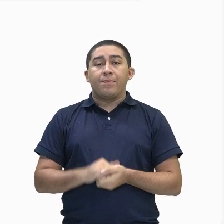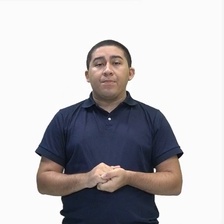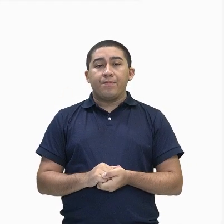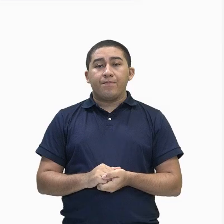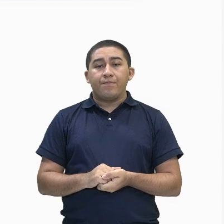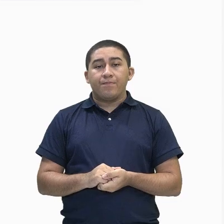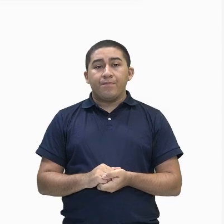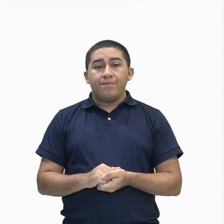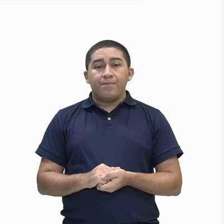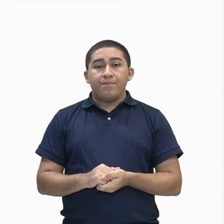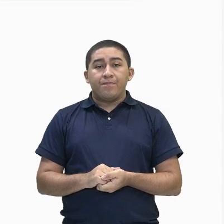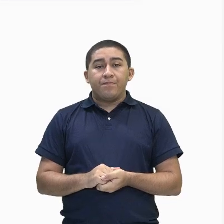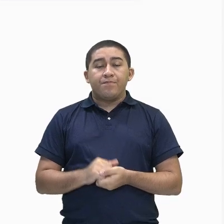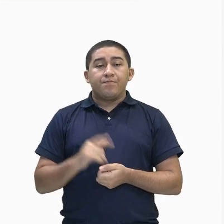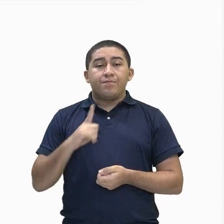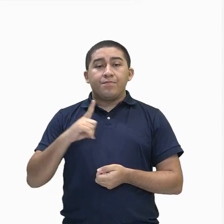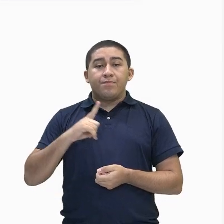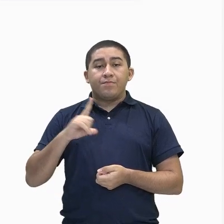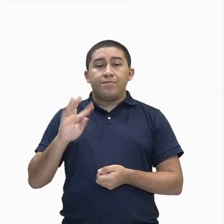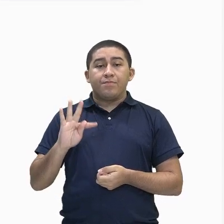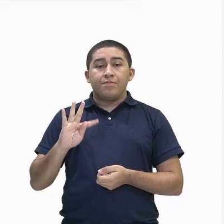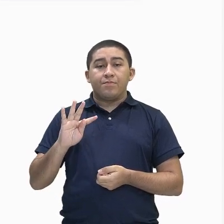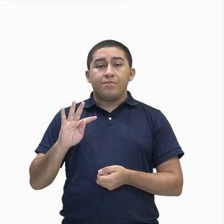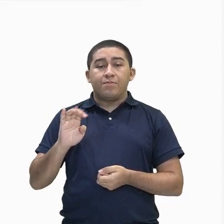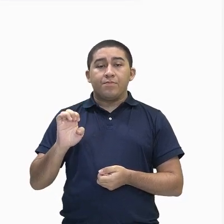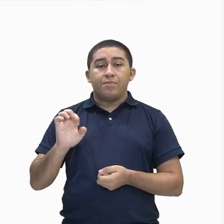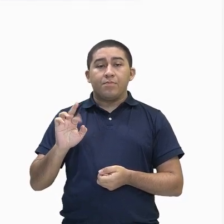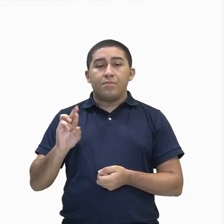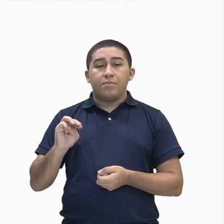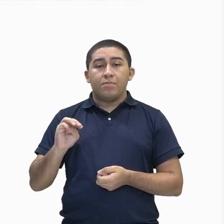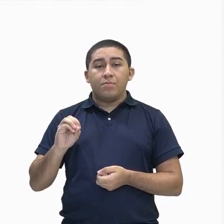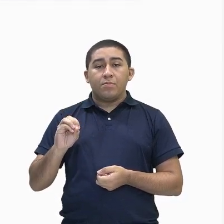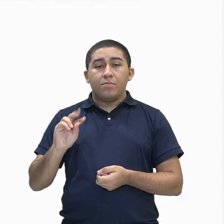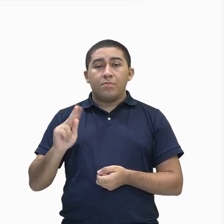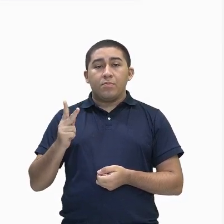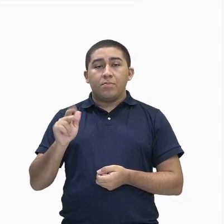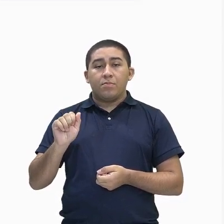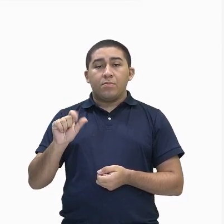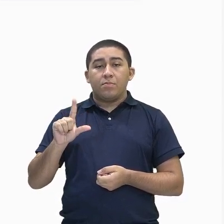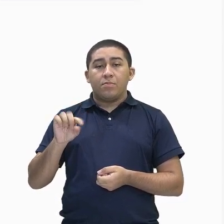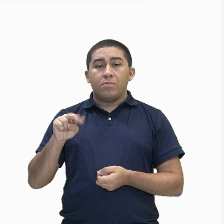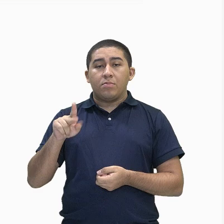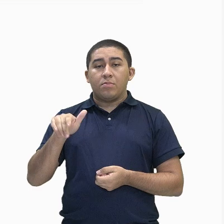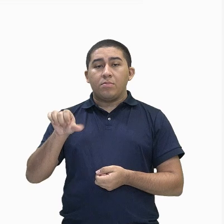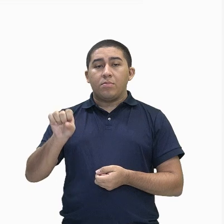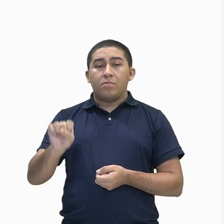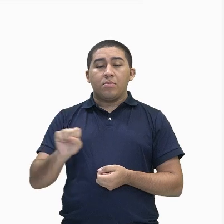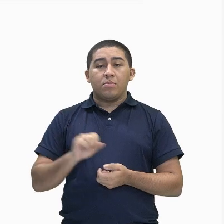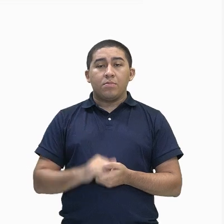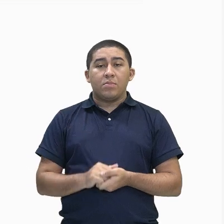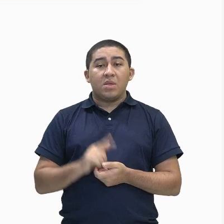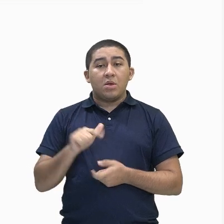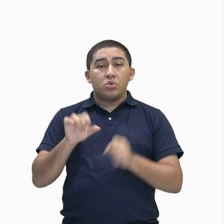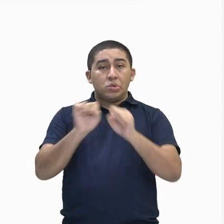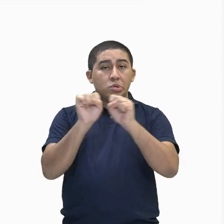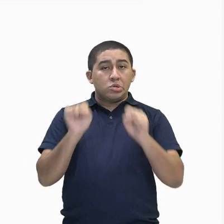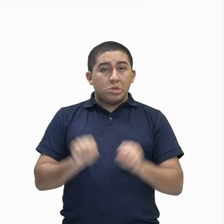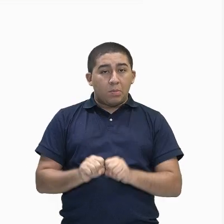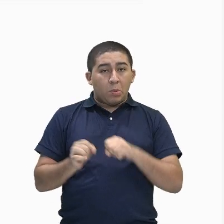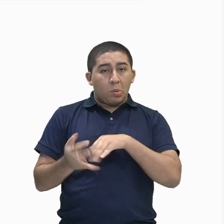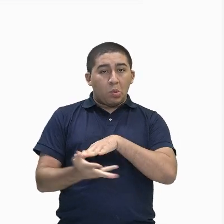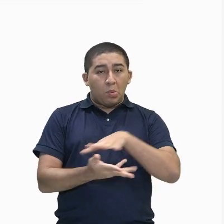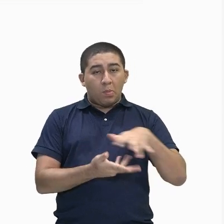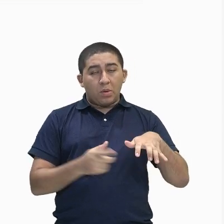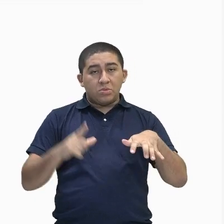as correntes termoalinas. Bem, essas correntes, elas são um sistema global de